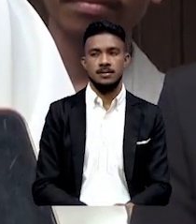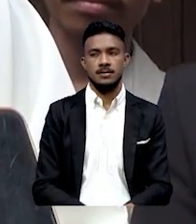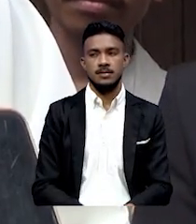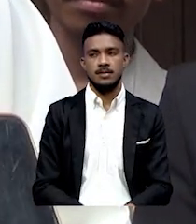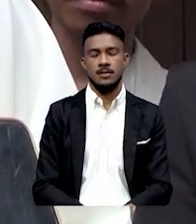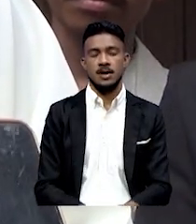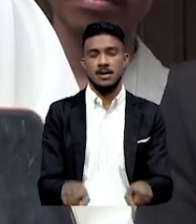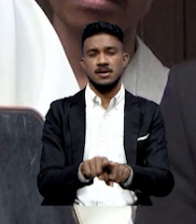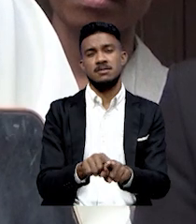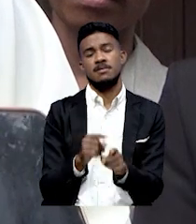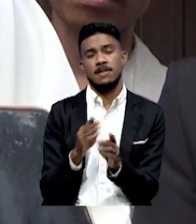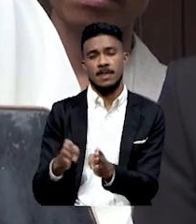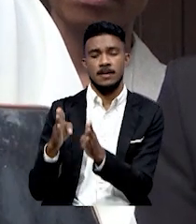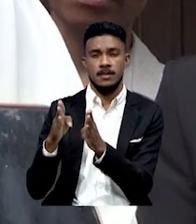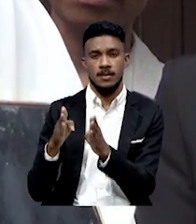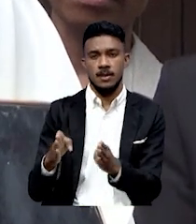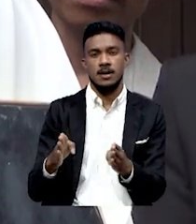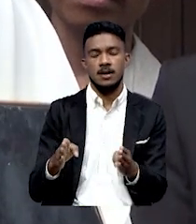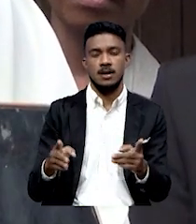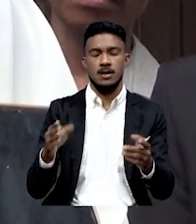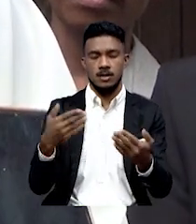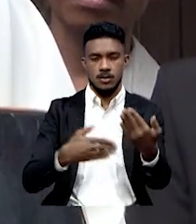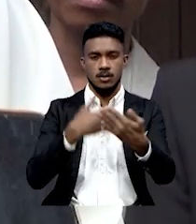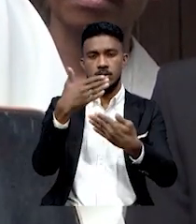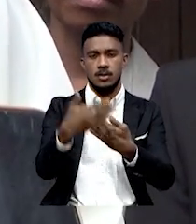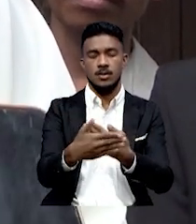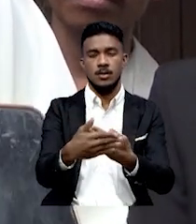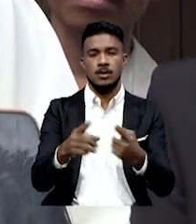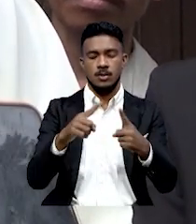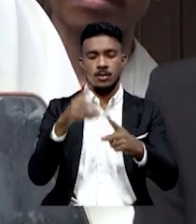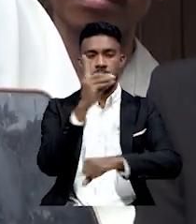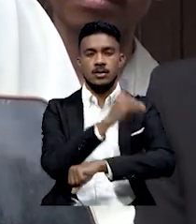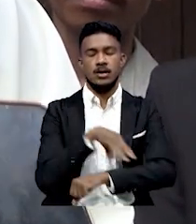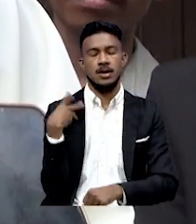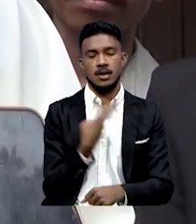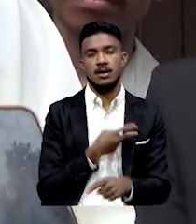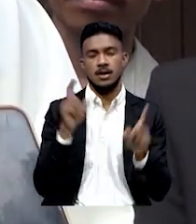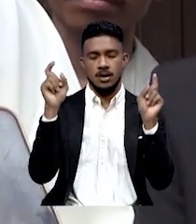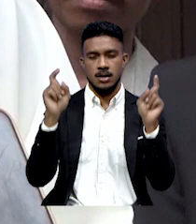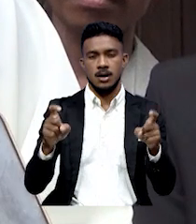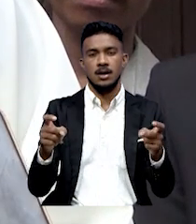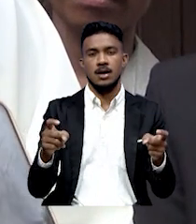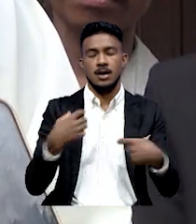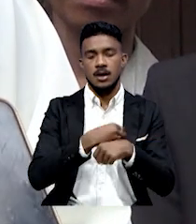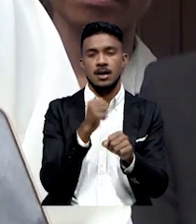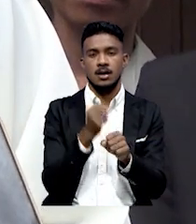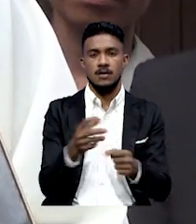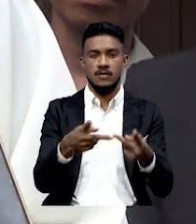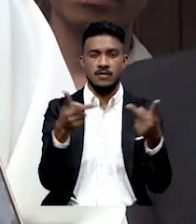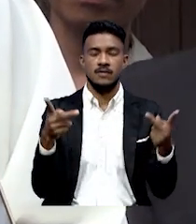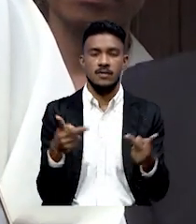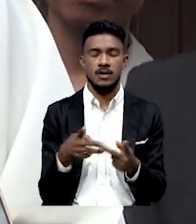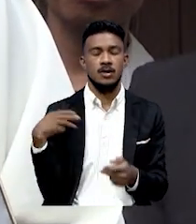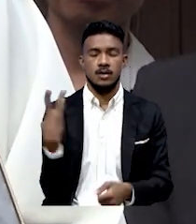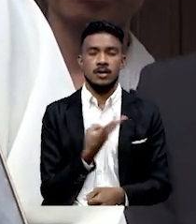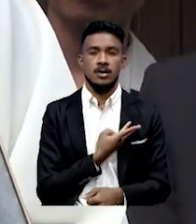No processo de ser lá, o tom maior em Loran. Então, bank precisa tem que criar condição, ambiente e adapta tu irita ninia, tem que